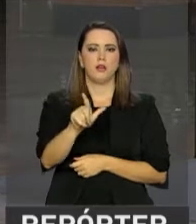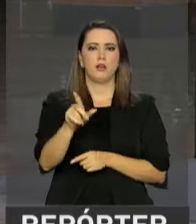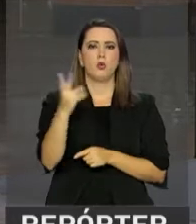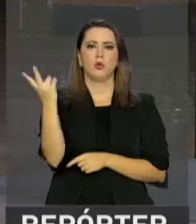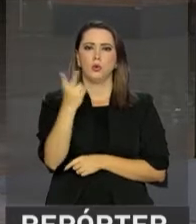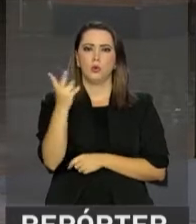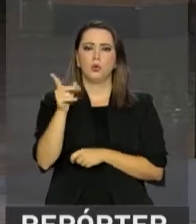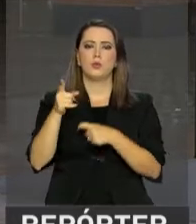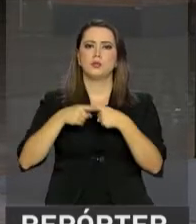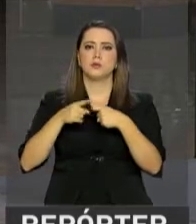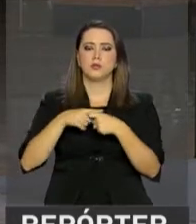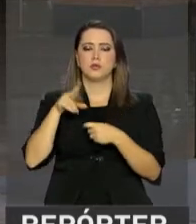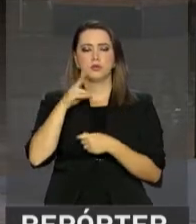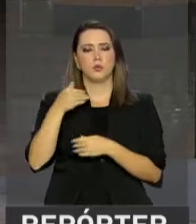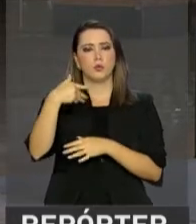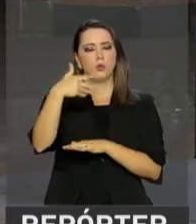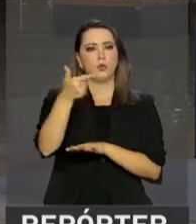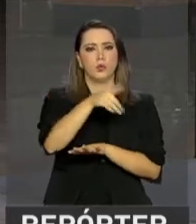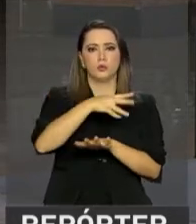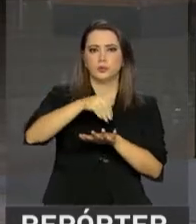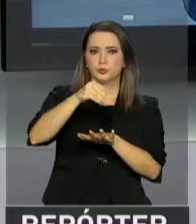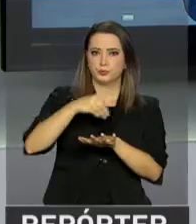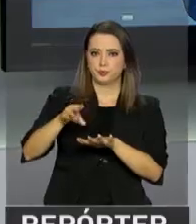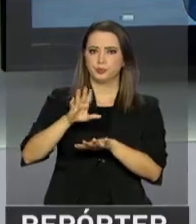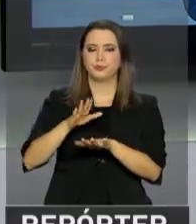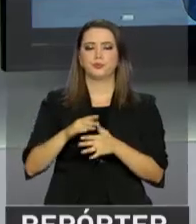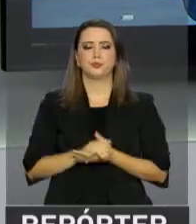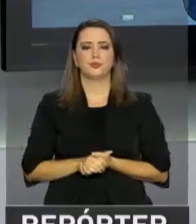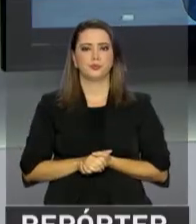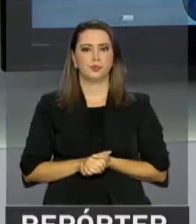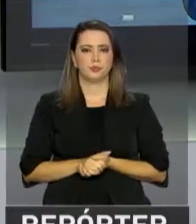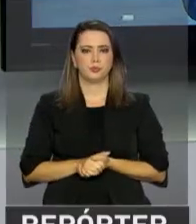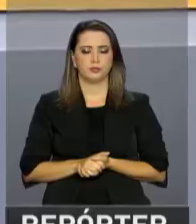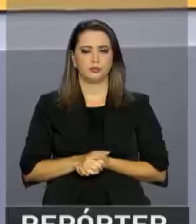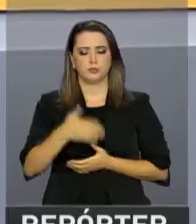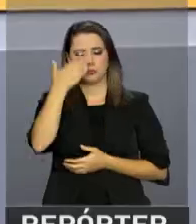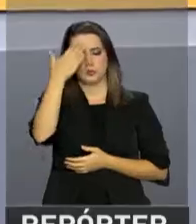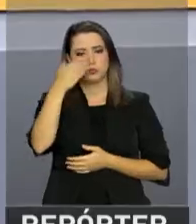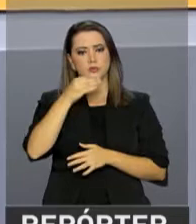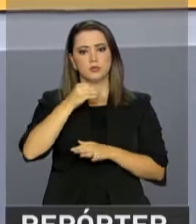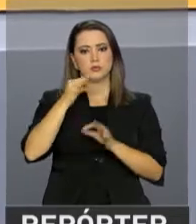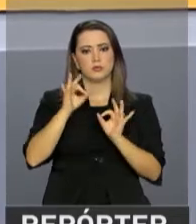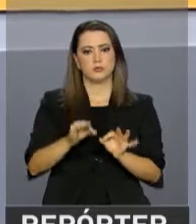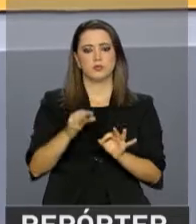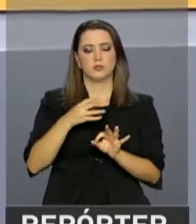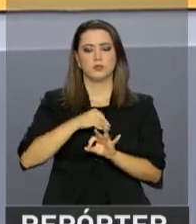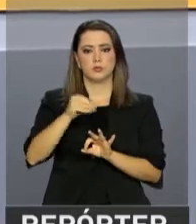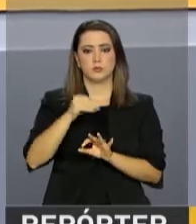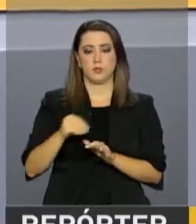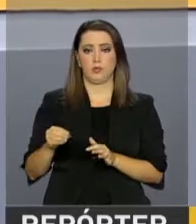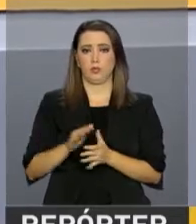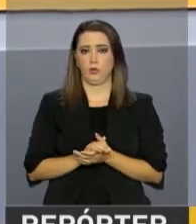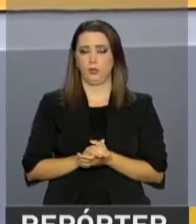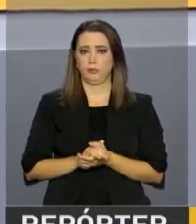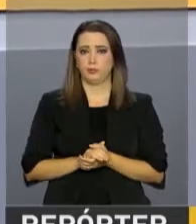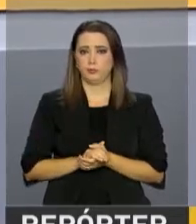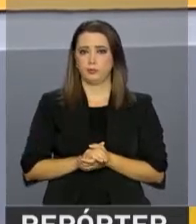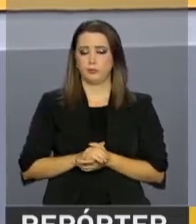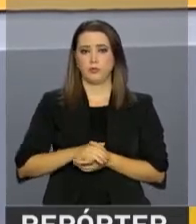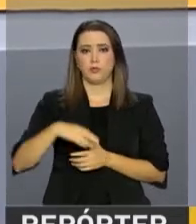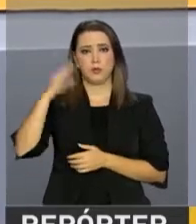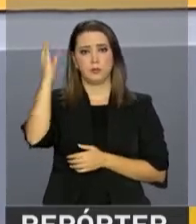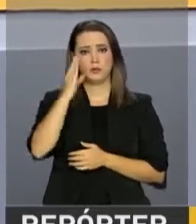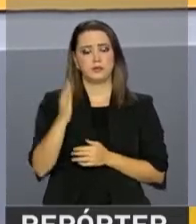informações a gente a qualquer momento roberto está certo pablo muito obrigado aí pelas informações o brasil deve crescer pelo menos